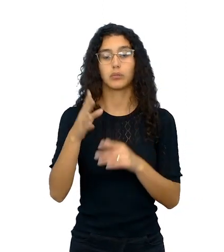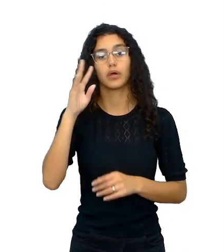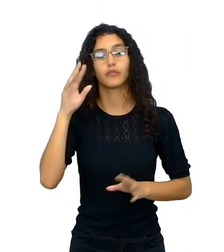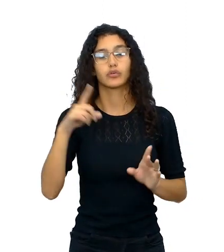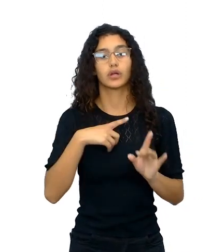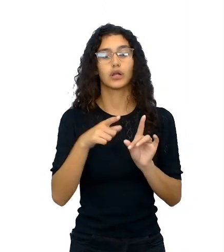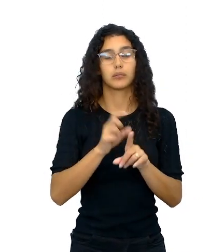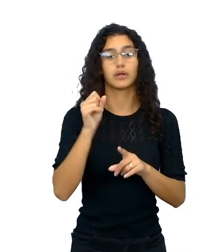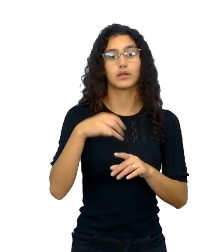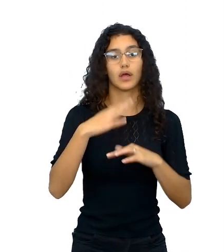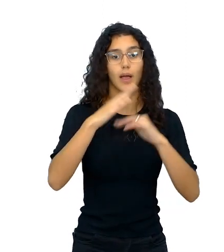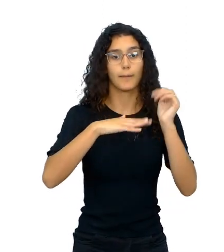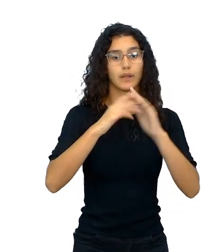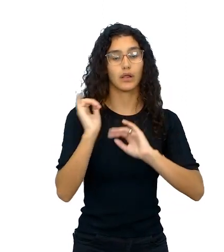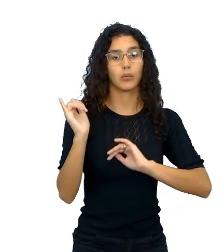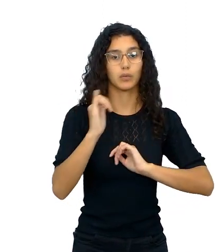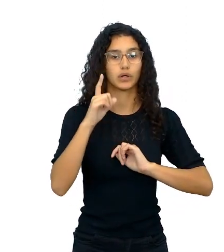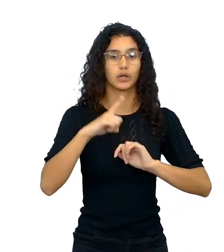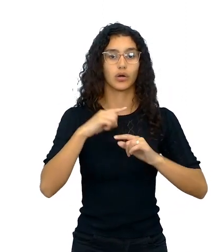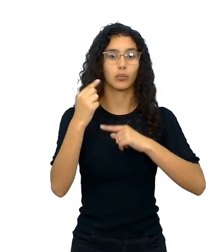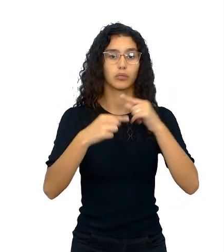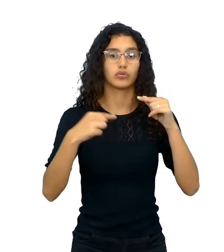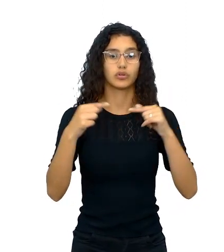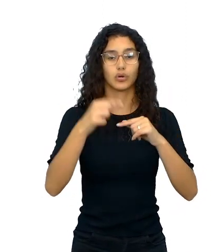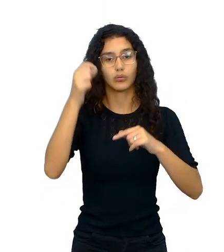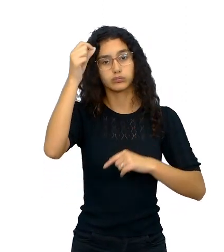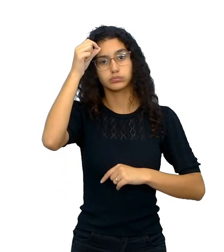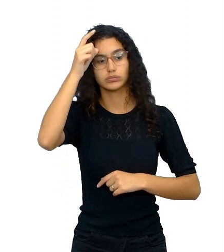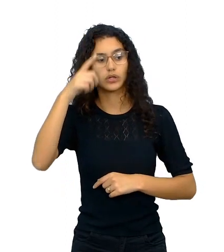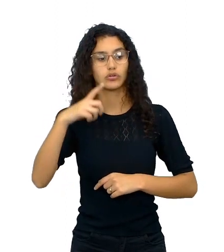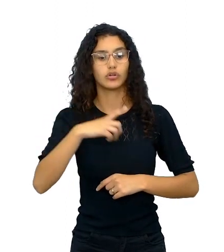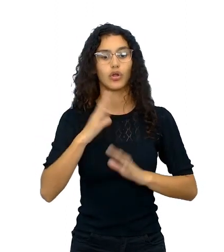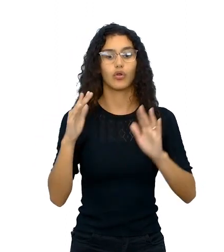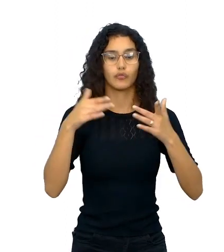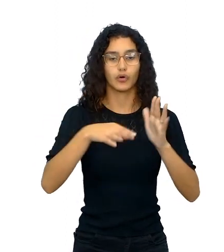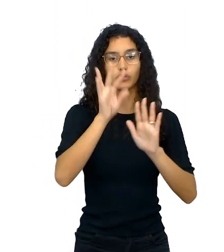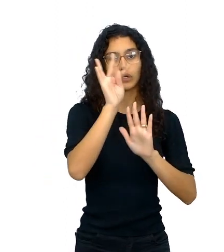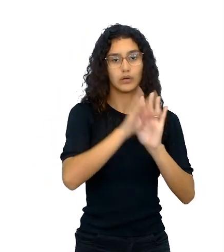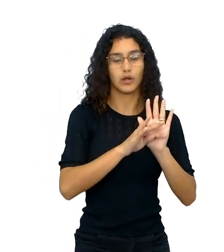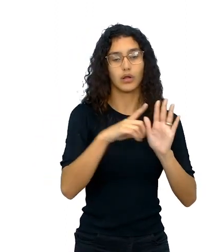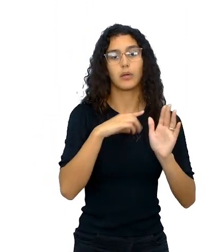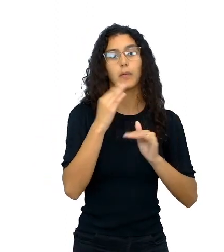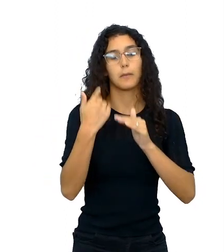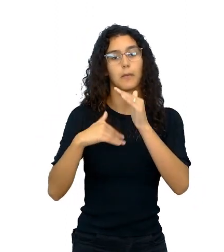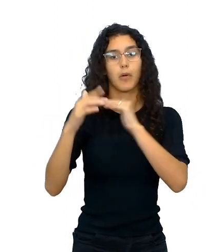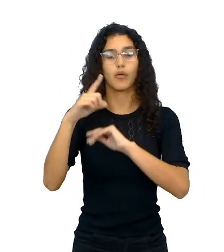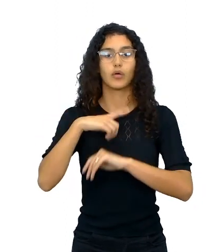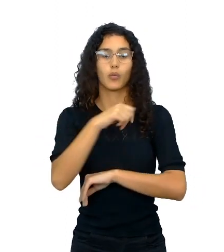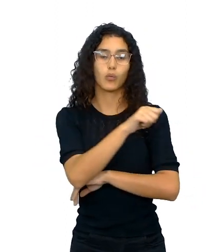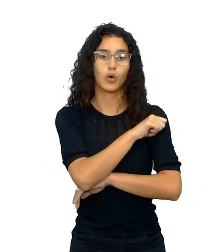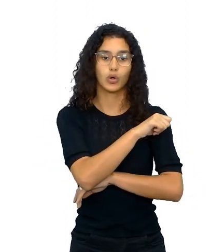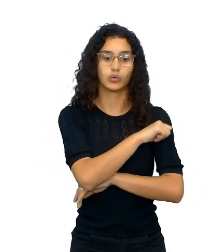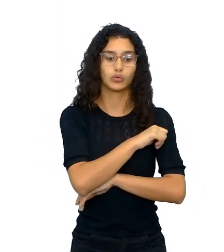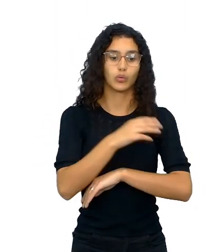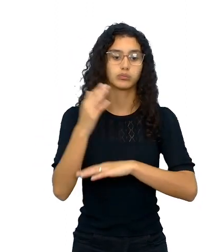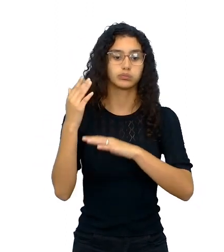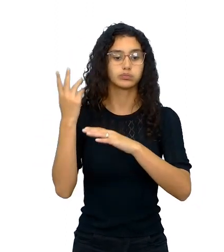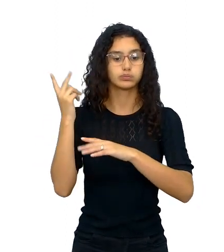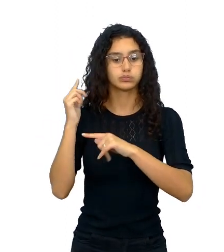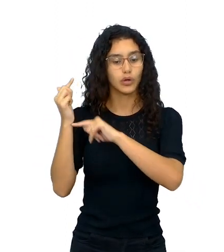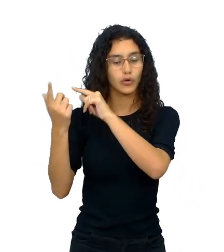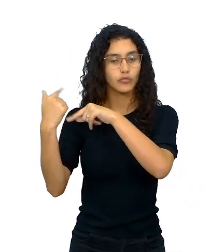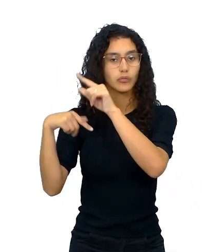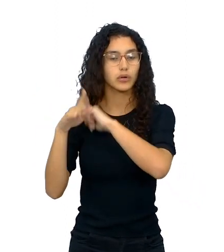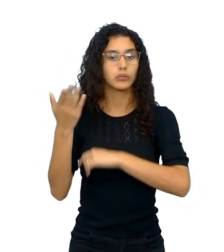refletir se as habilidades essenciais dos respectivos objetos de conhecimento com foco nos gêneros textuais promovem nos estudantes o avanço no